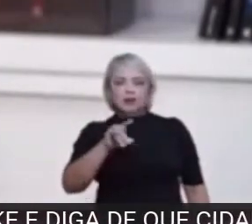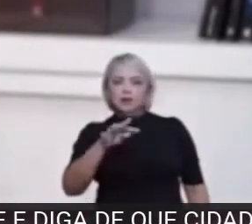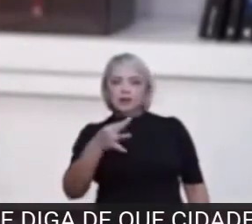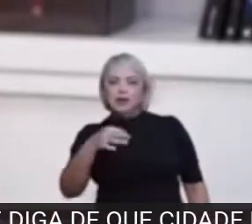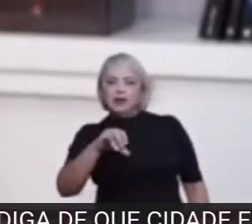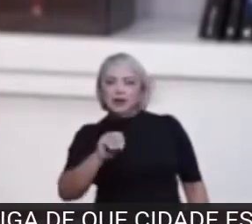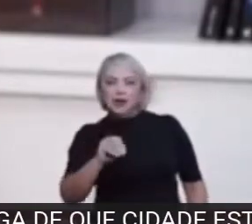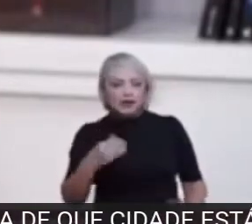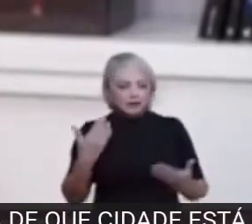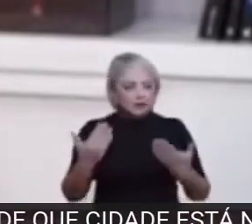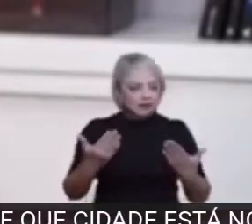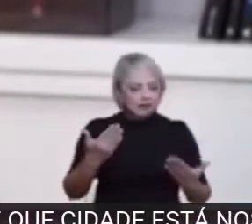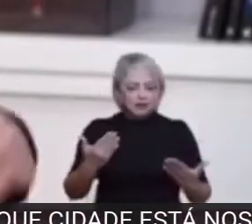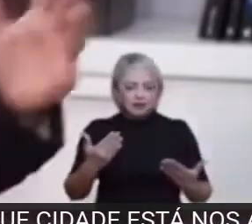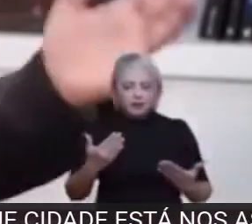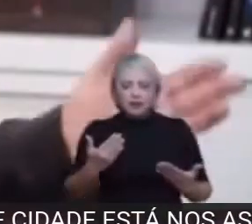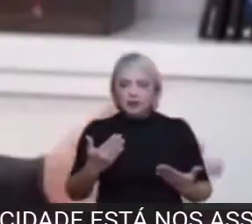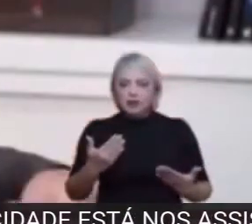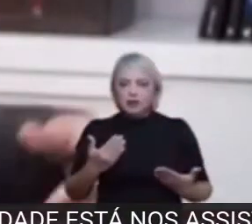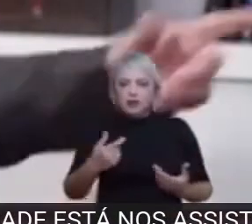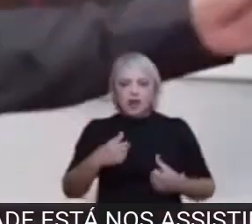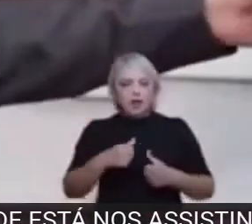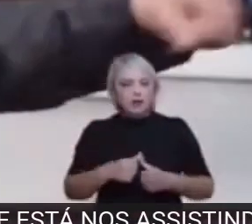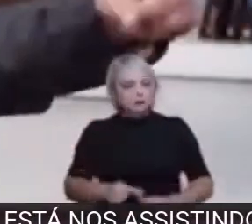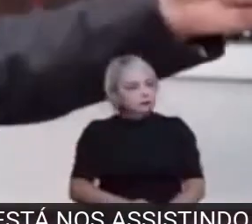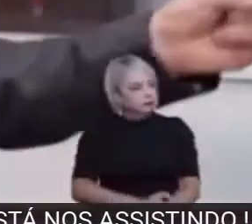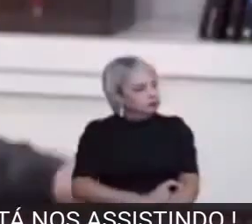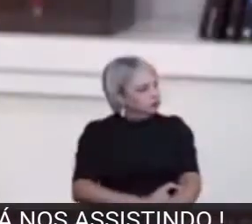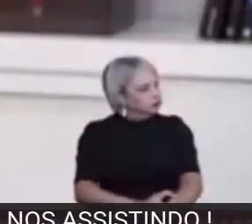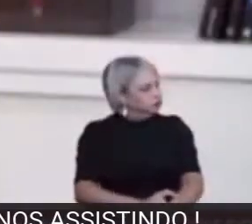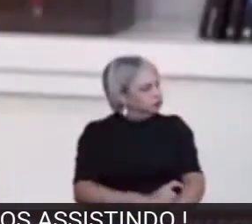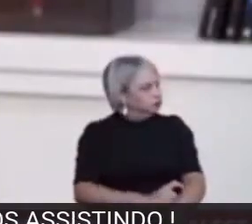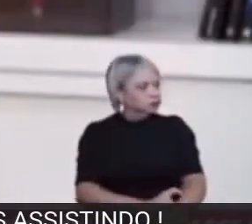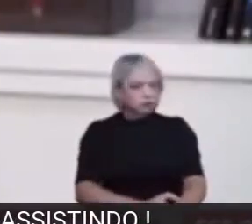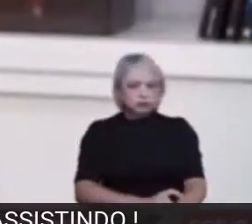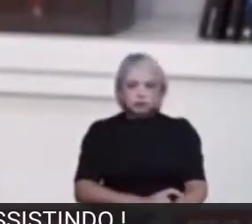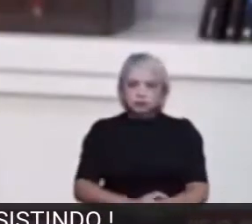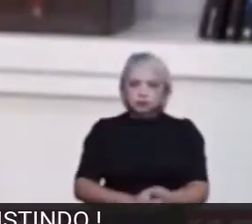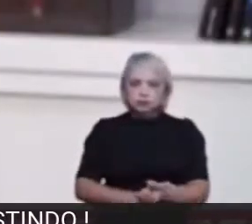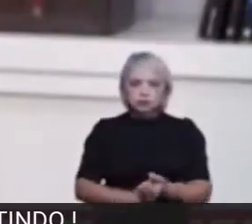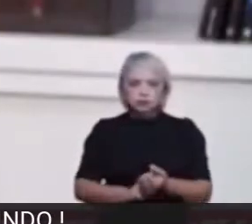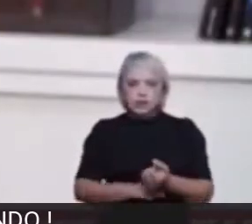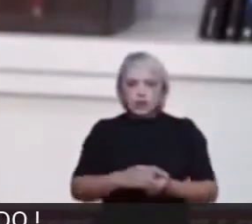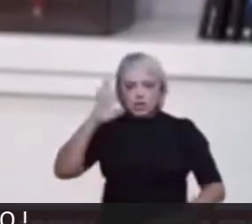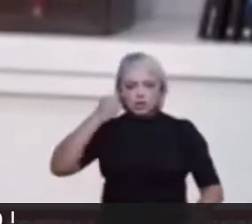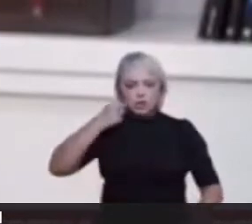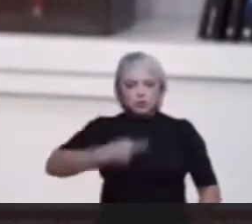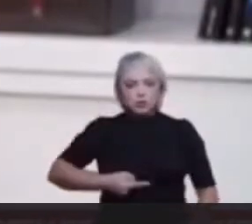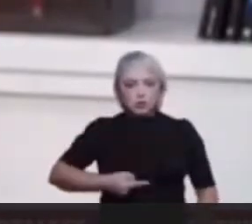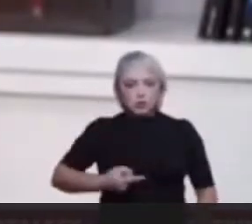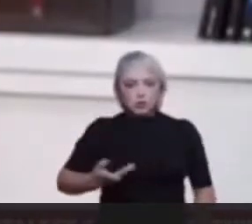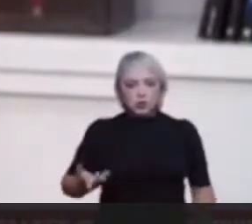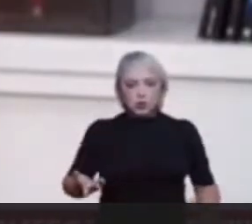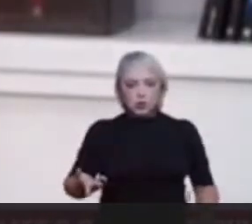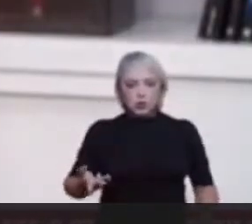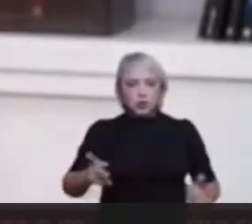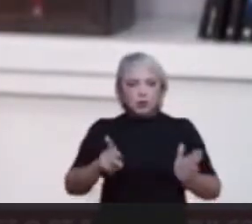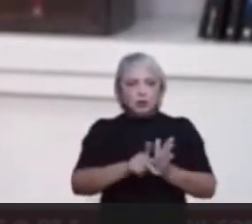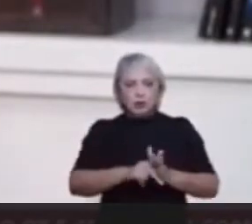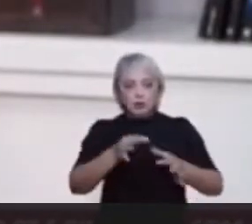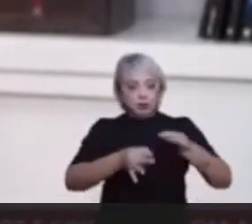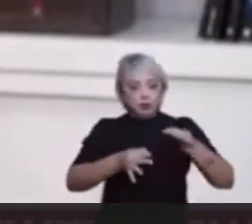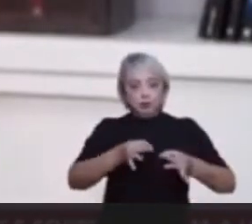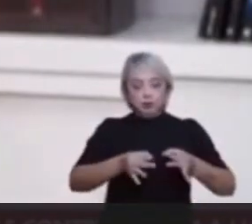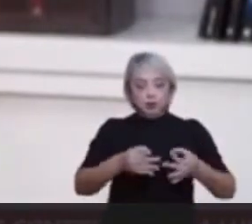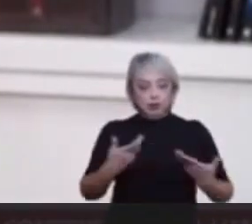Aí eu fiquei muito puto da vida com o TRF4, que nem viu e julgou, sabe, com o Superior Tribunal de Justiça, que nem viu e foi